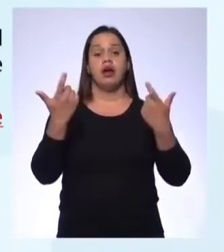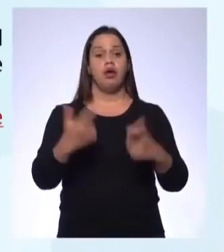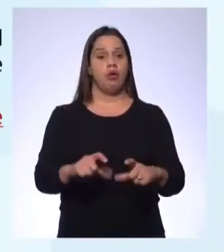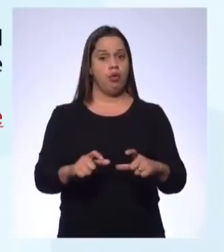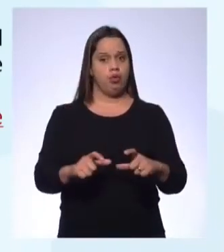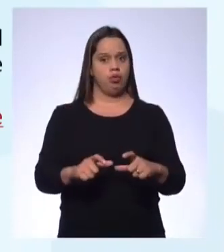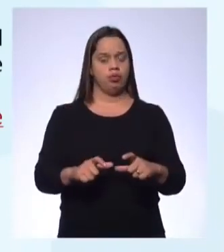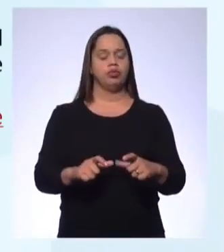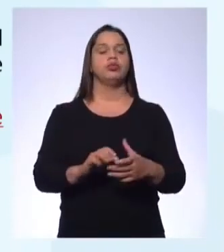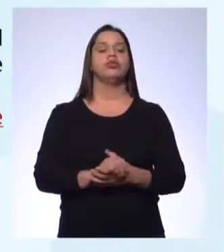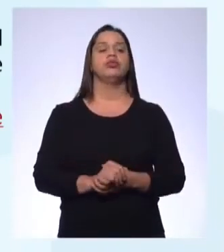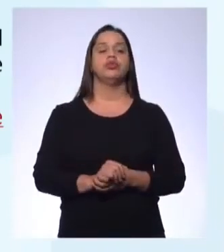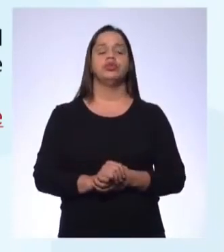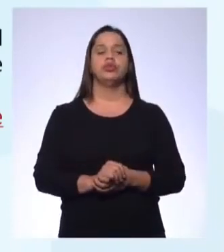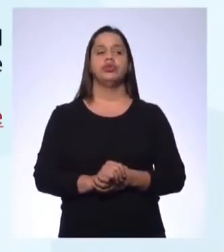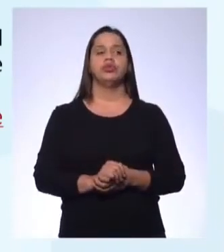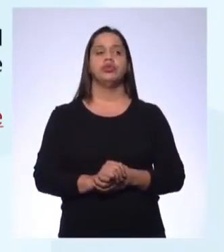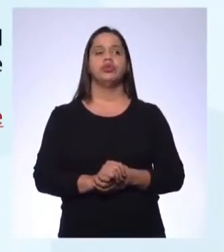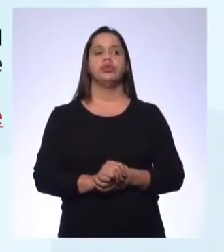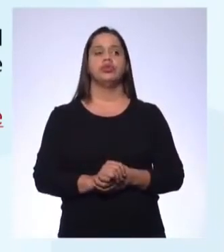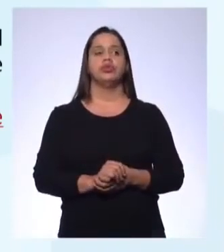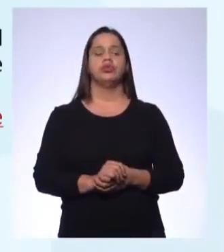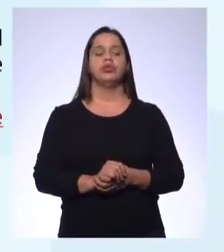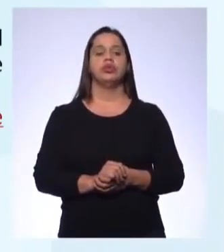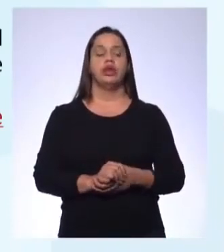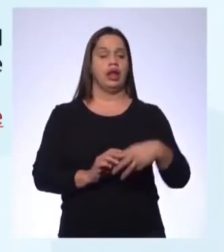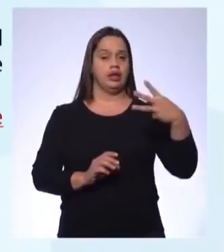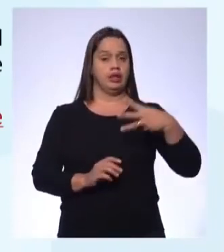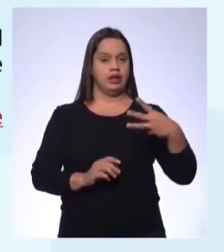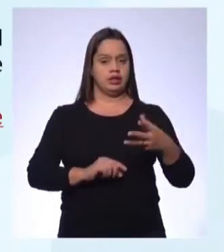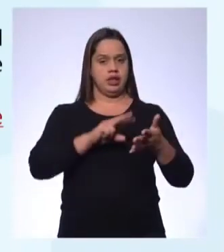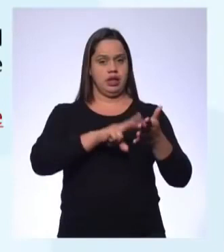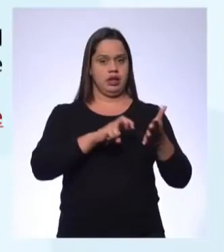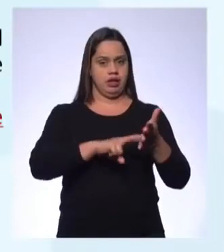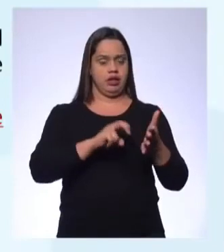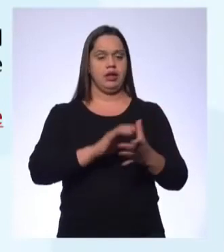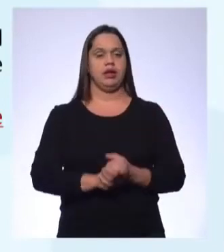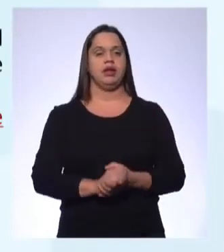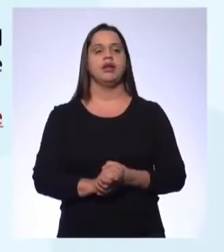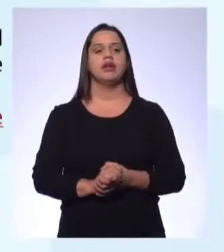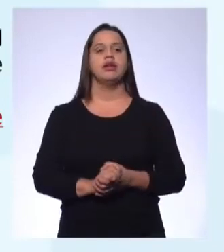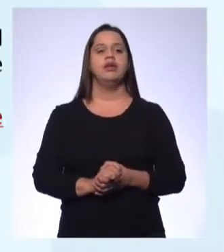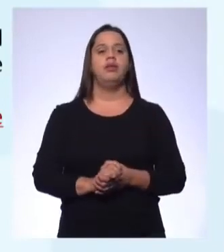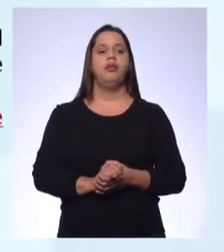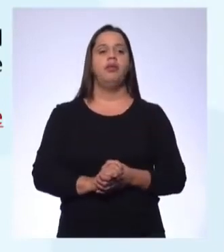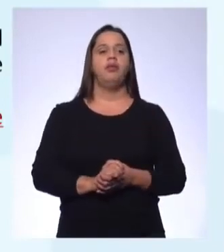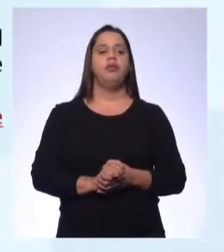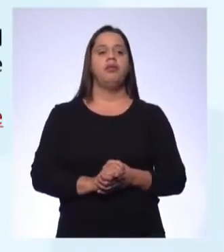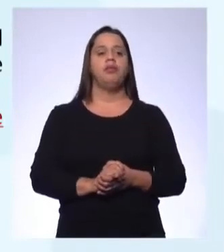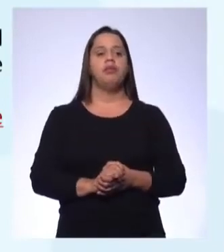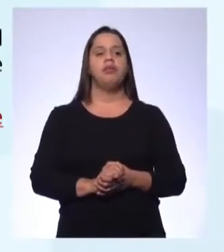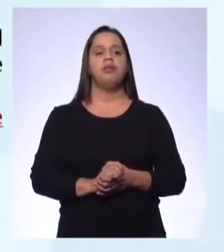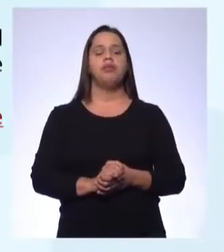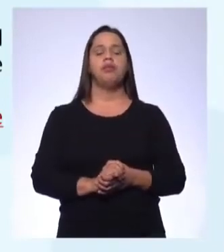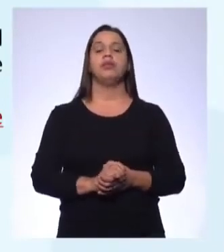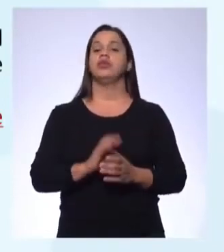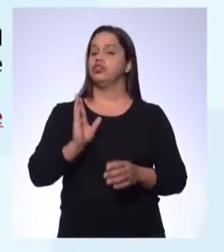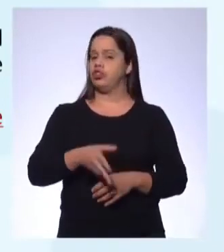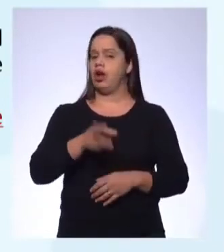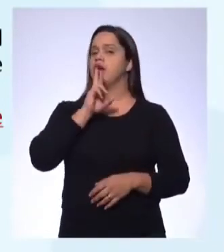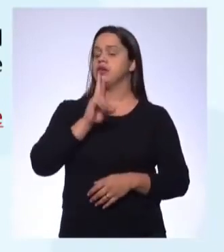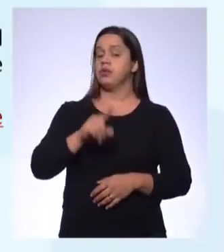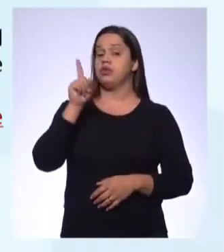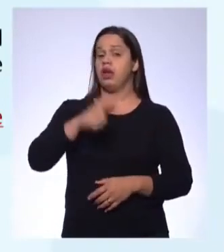1, 2, 3. Third line, na terceira linha. India and Pakistan. Está ali a resposta, é um